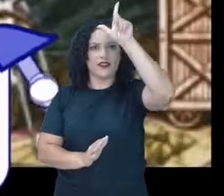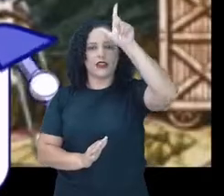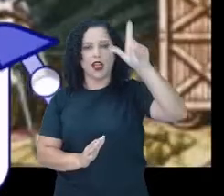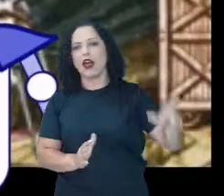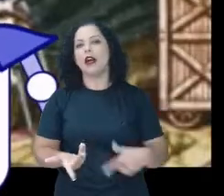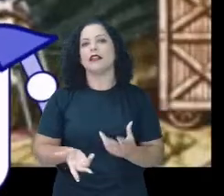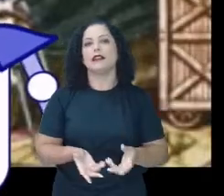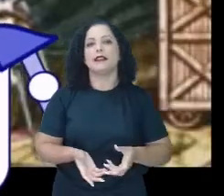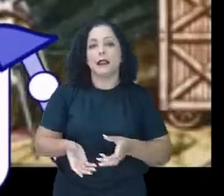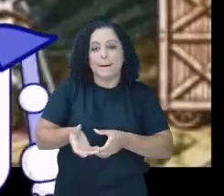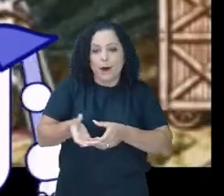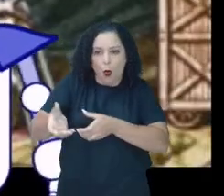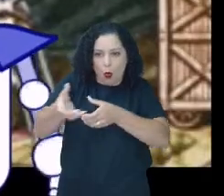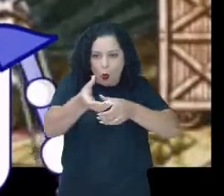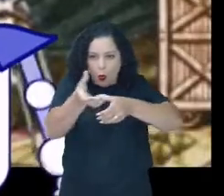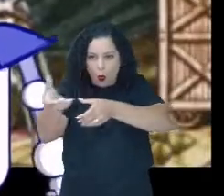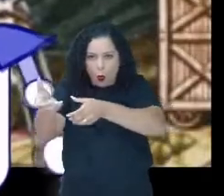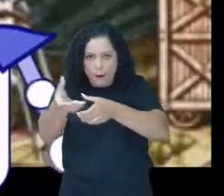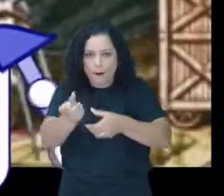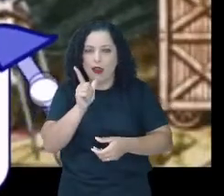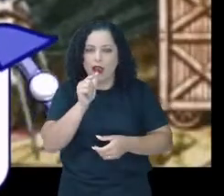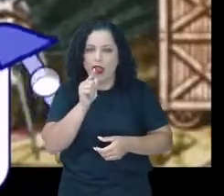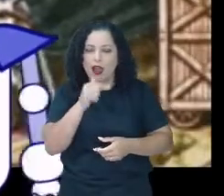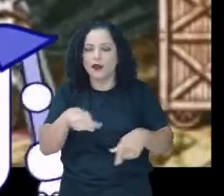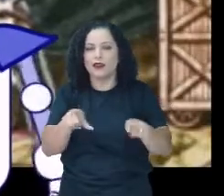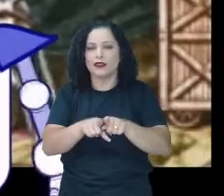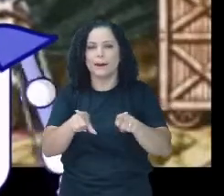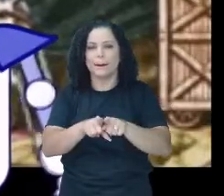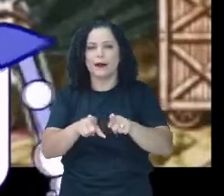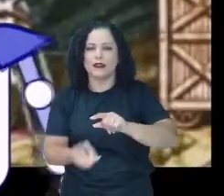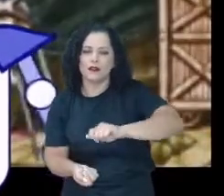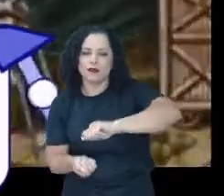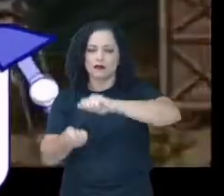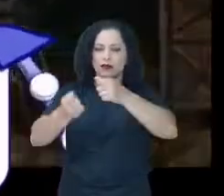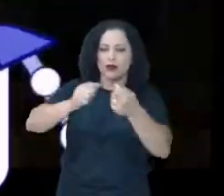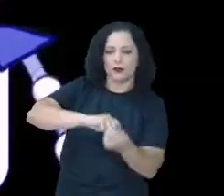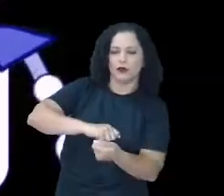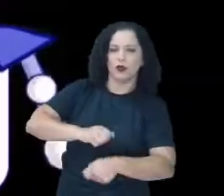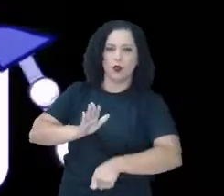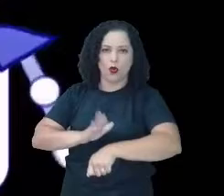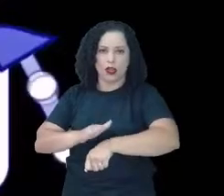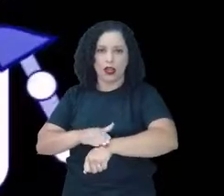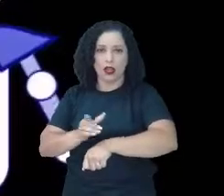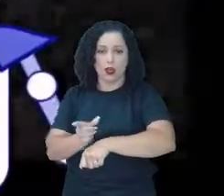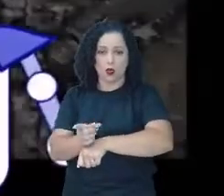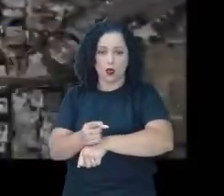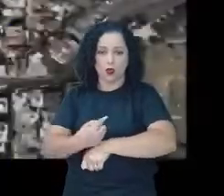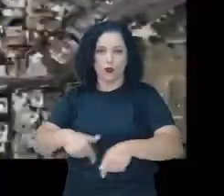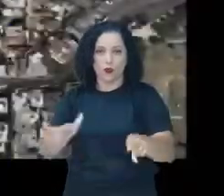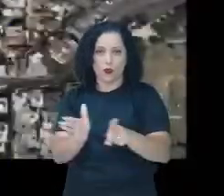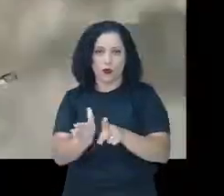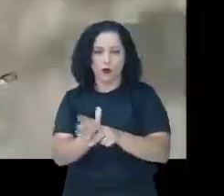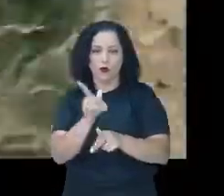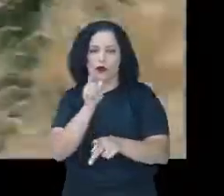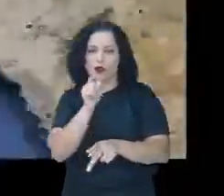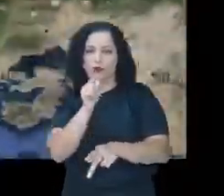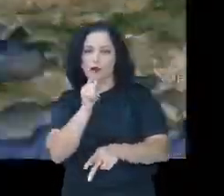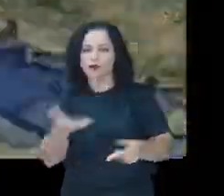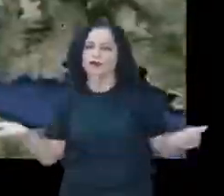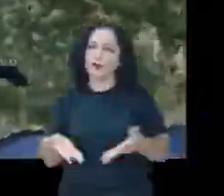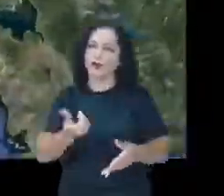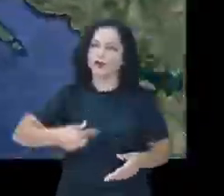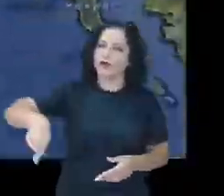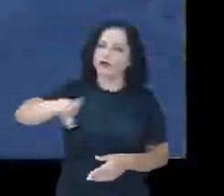a ar comprimido. Também aprimorou o clepsidra, um tipo de relógio d'água. Então, pessoal, agora que vocês e eu